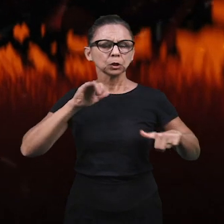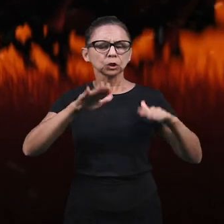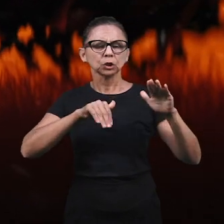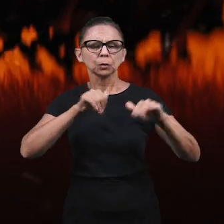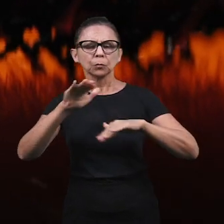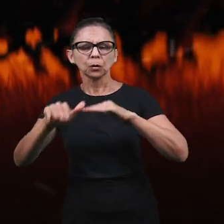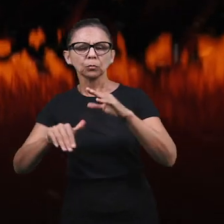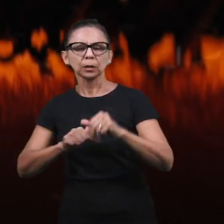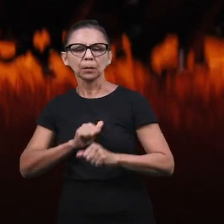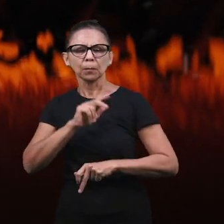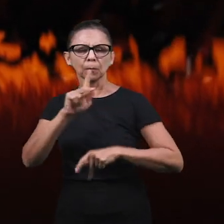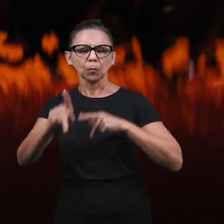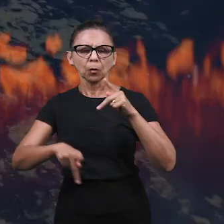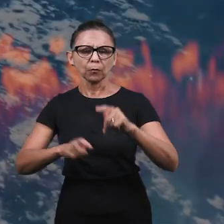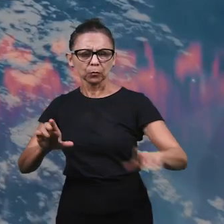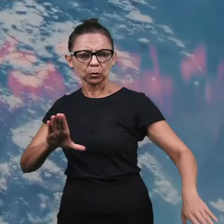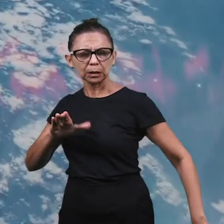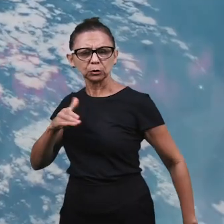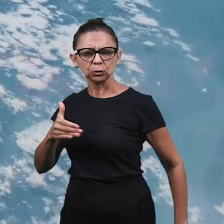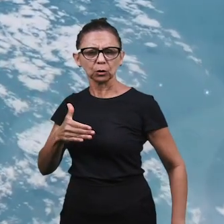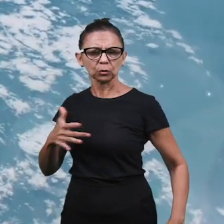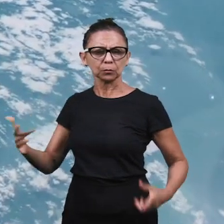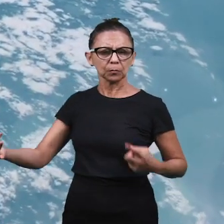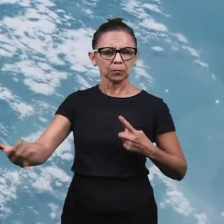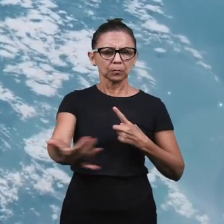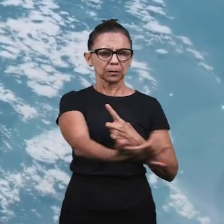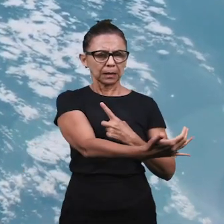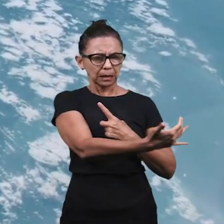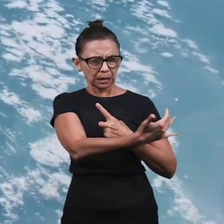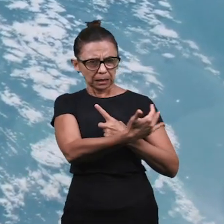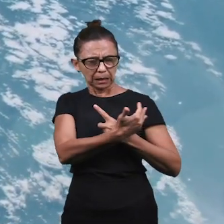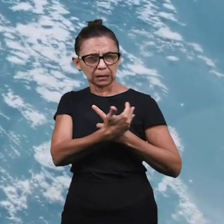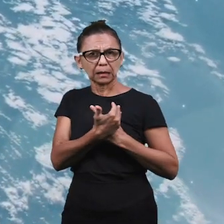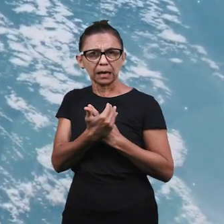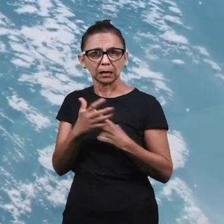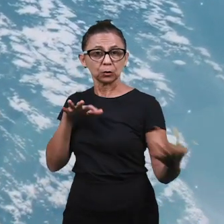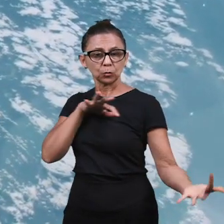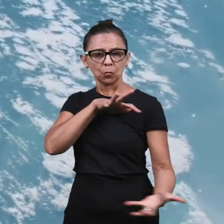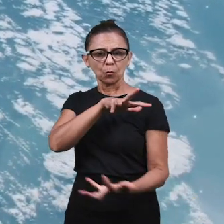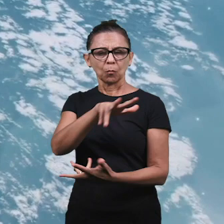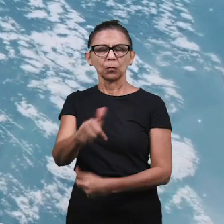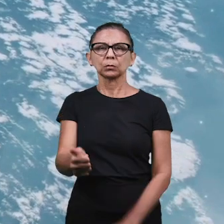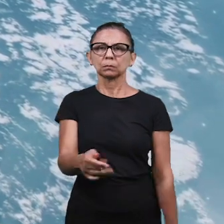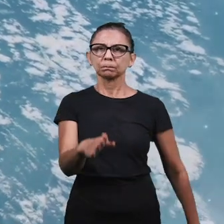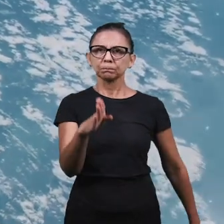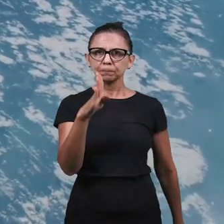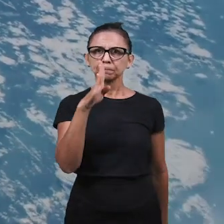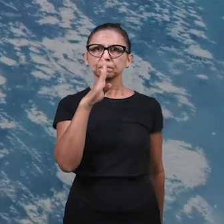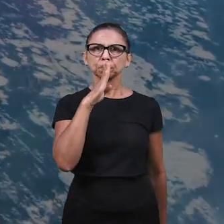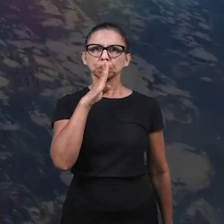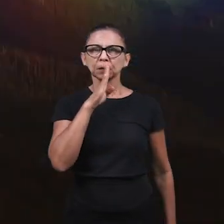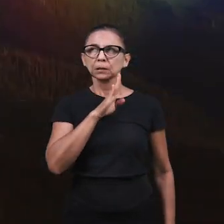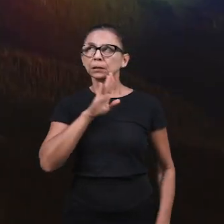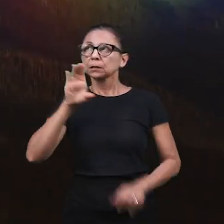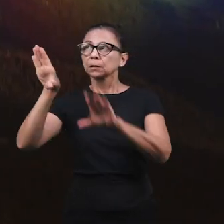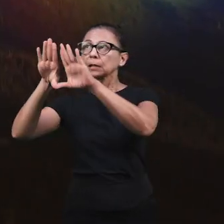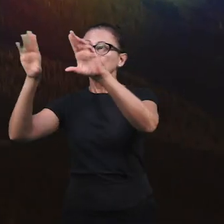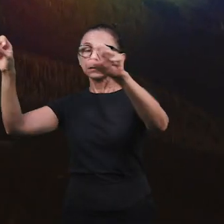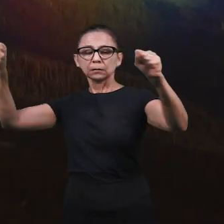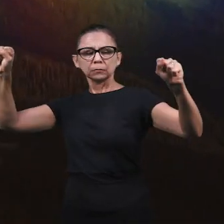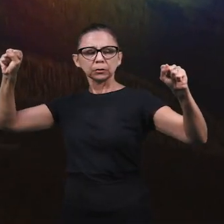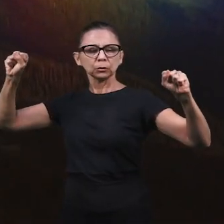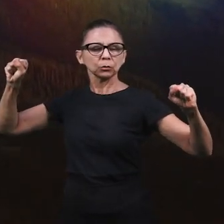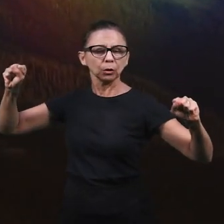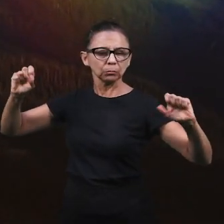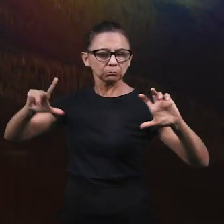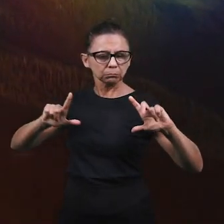valente para nos proteger. Cale-se toda a terra, pois a santa